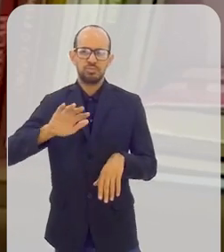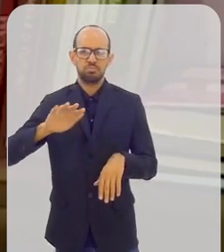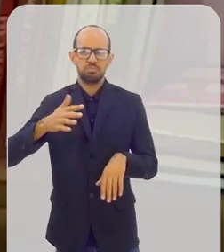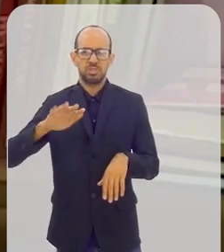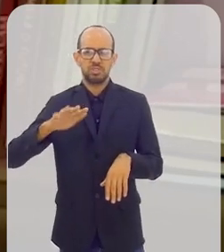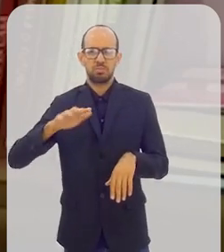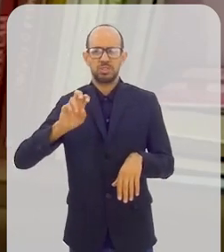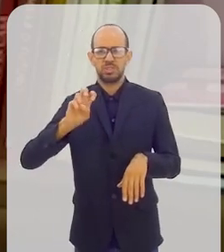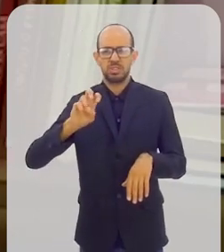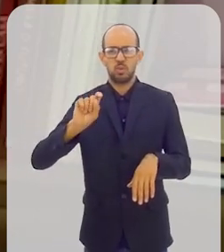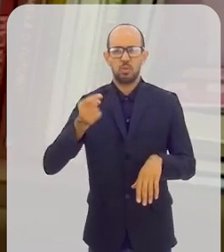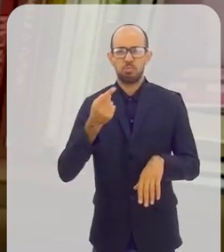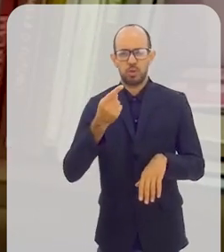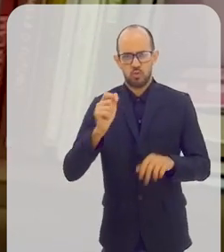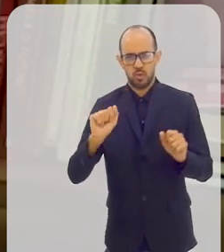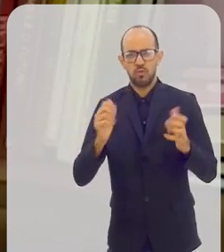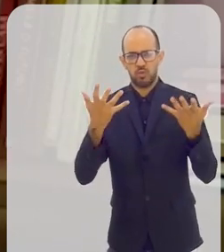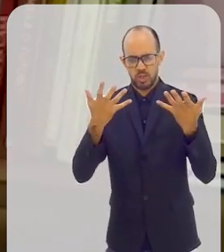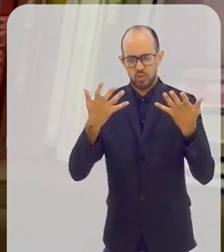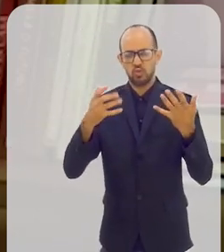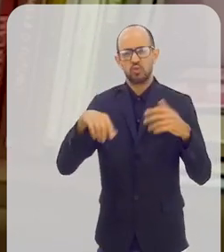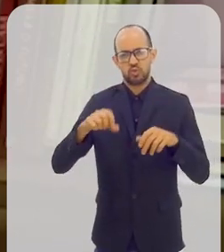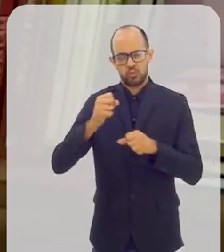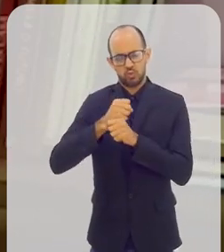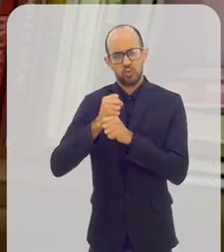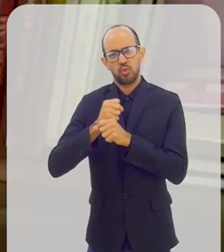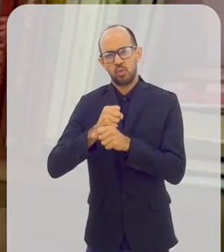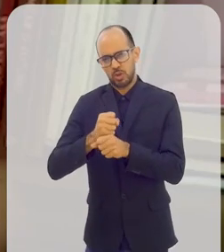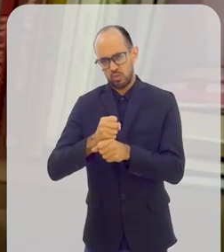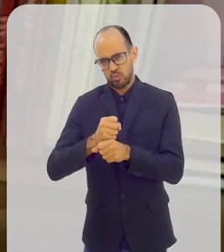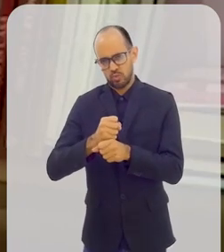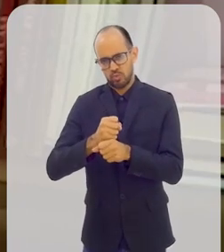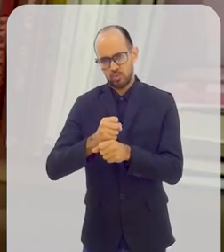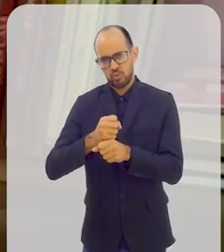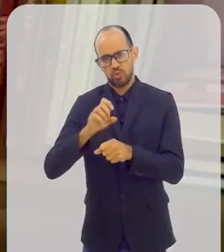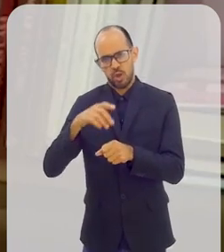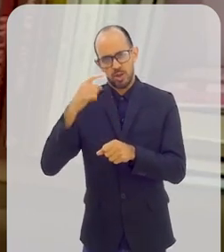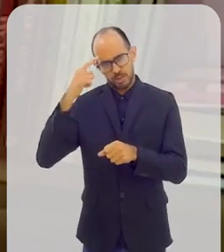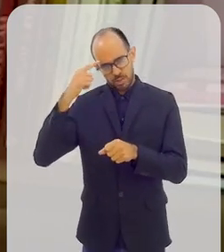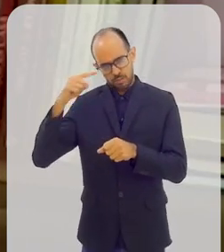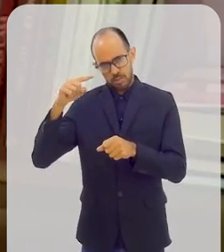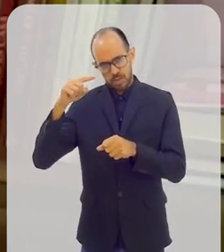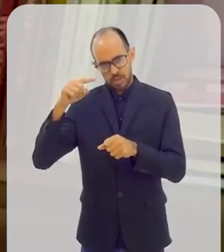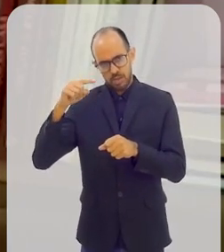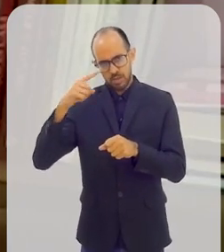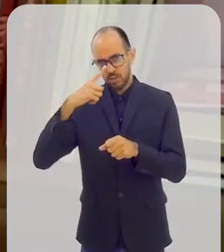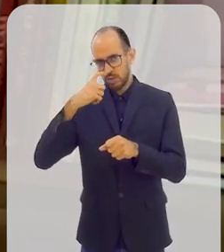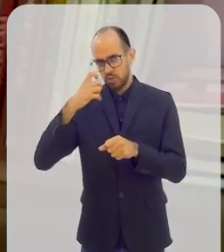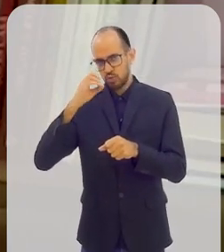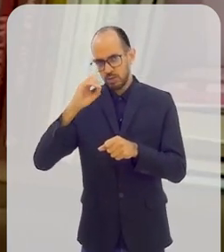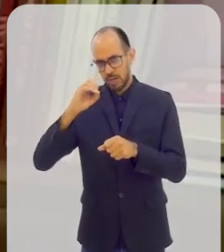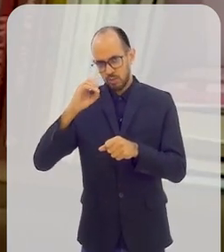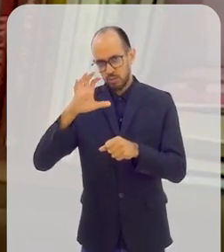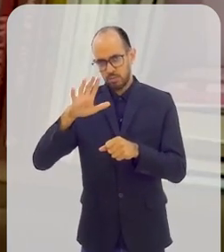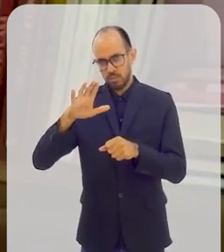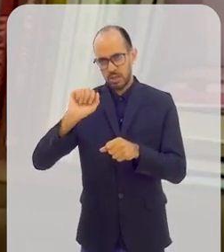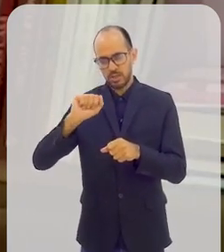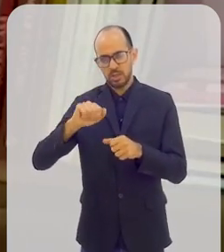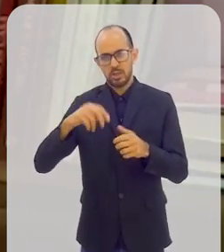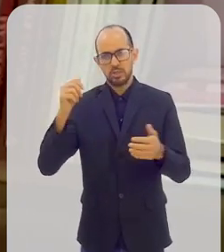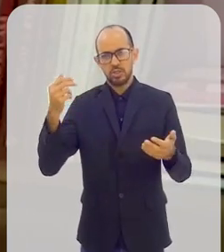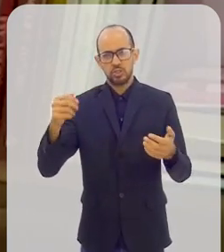coisa perto de 5 mil eventos por ano, só na Semana do José. Mas eram presenciais. Acho que a gente